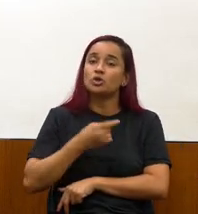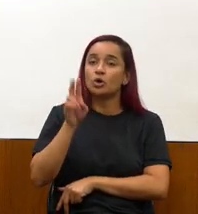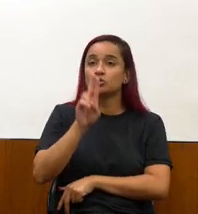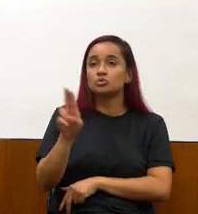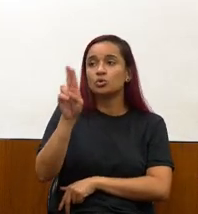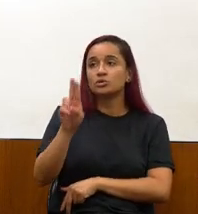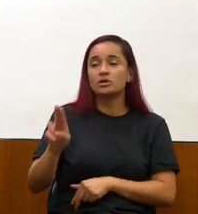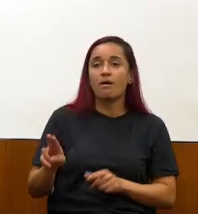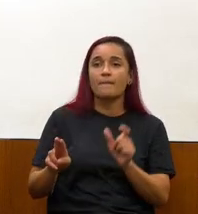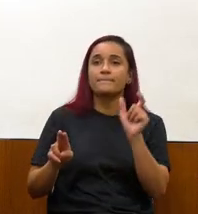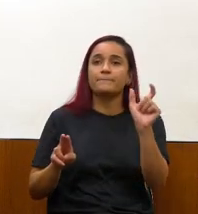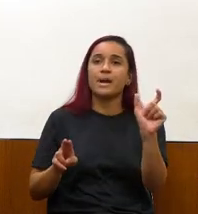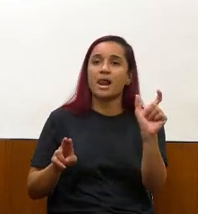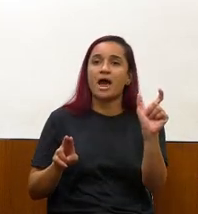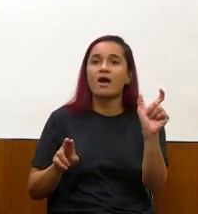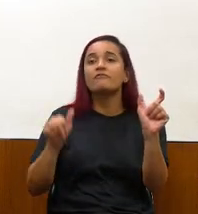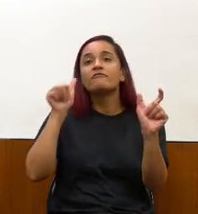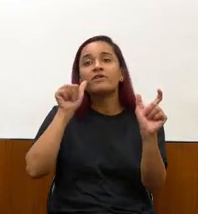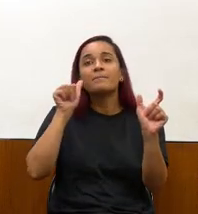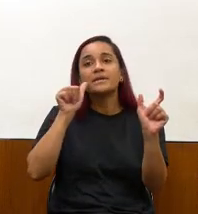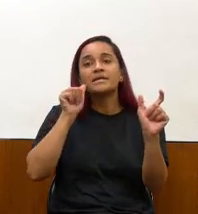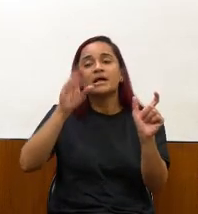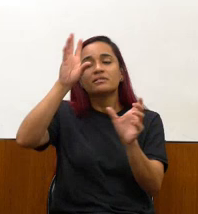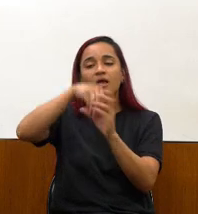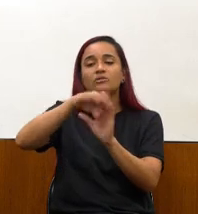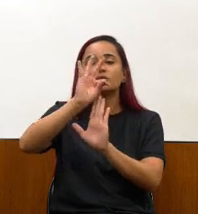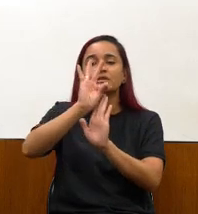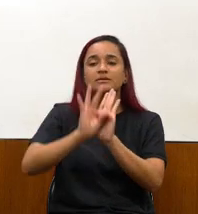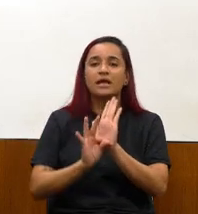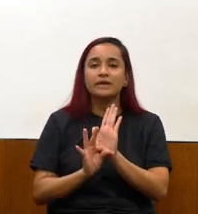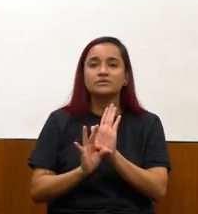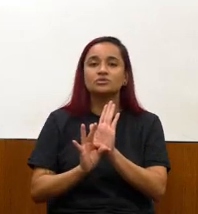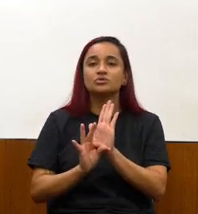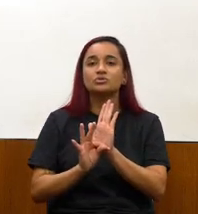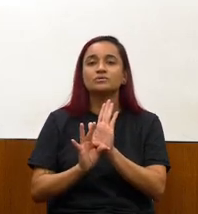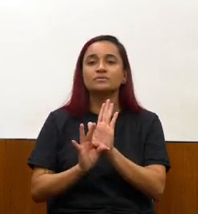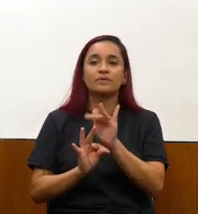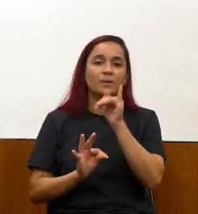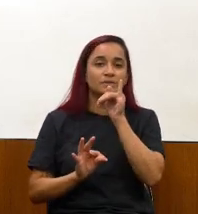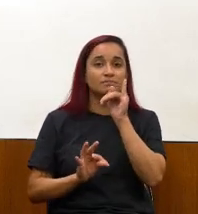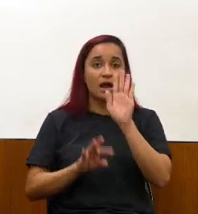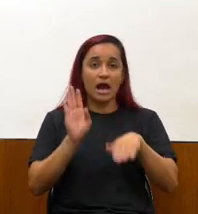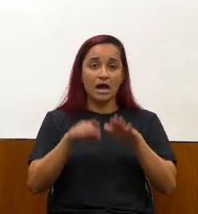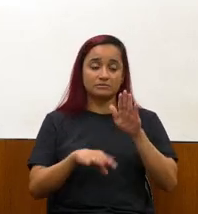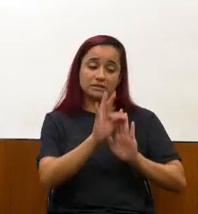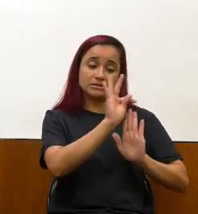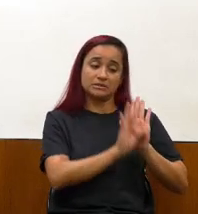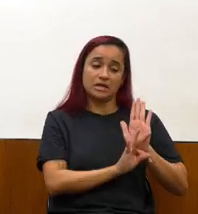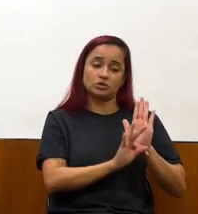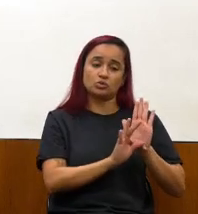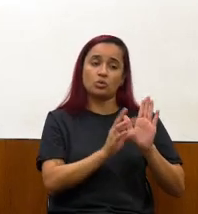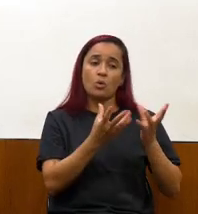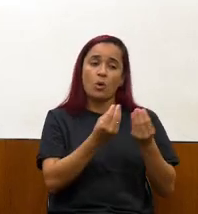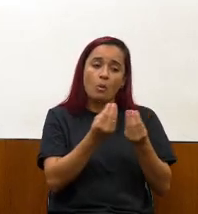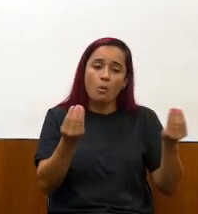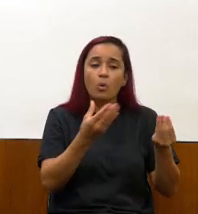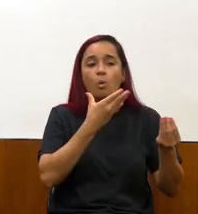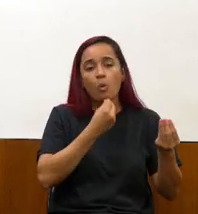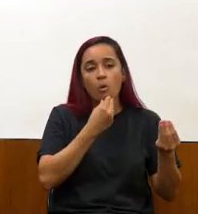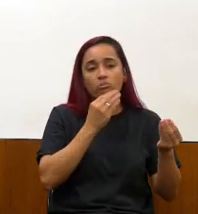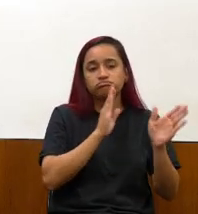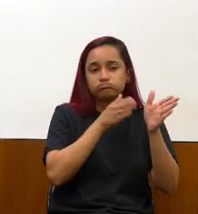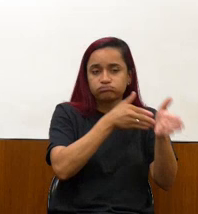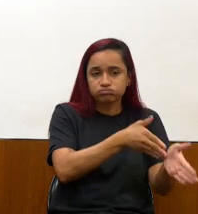femininos, né, em textos, para não ser textos apenas masculinos, a gente consegue referir a todas as